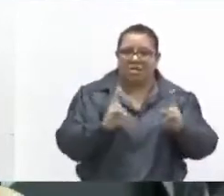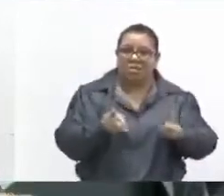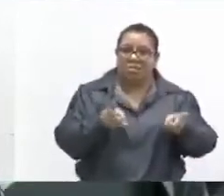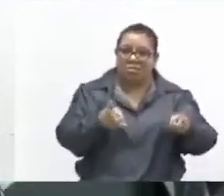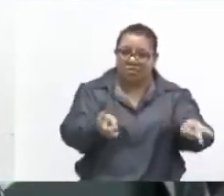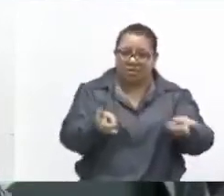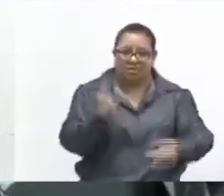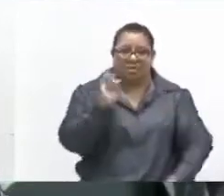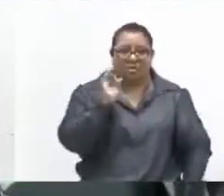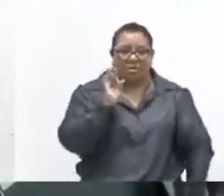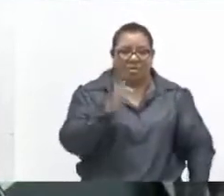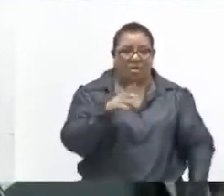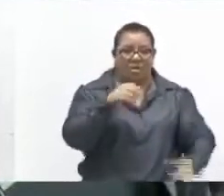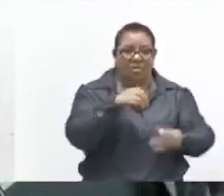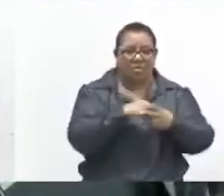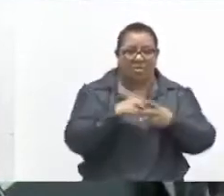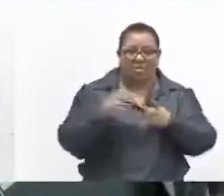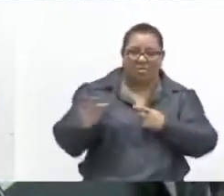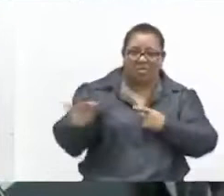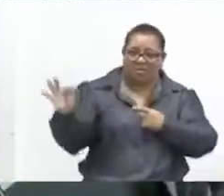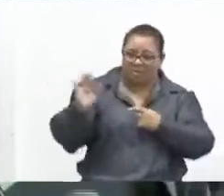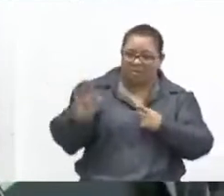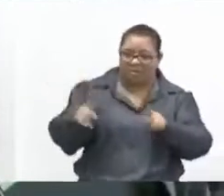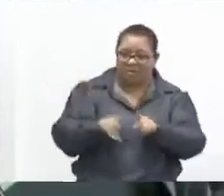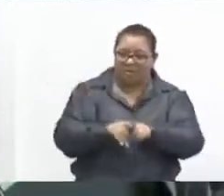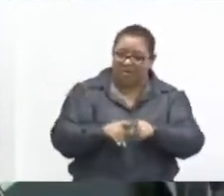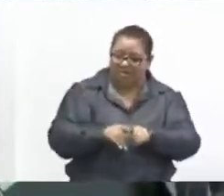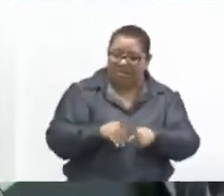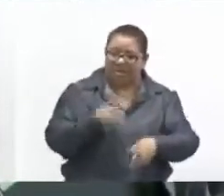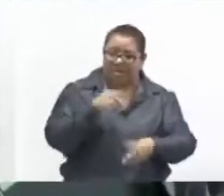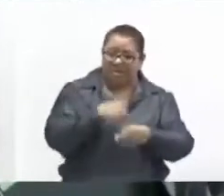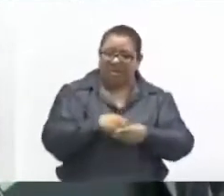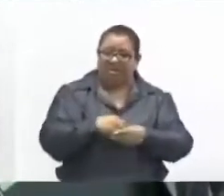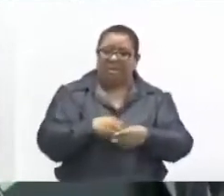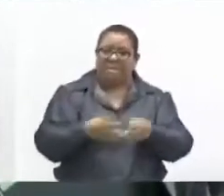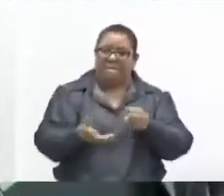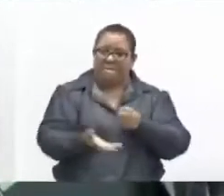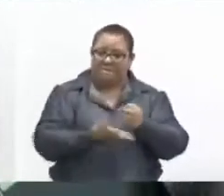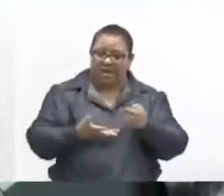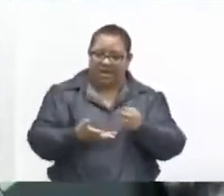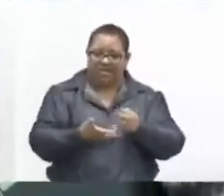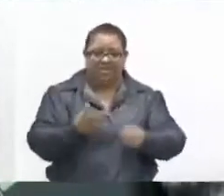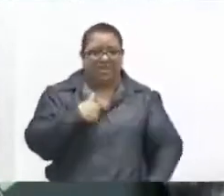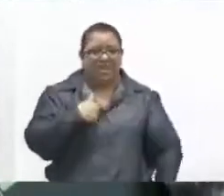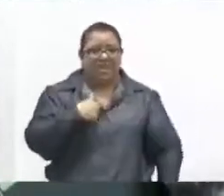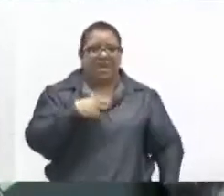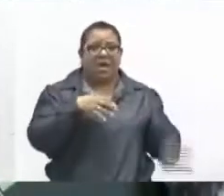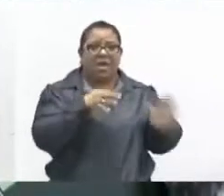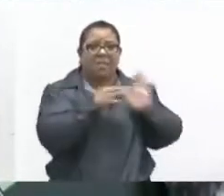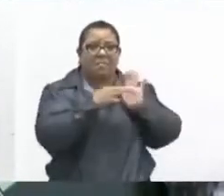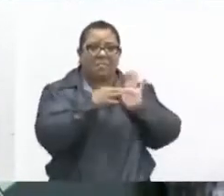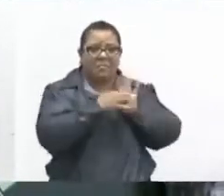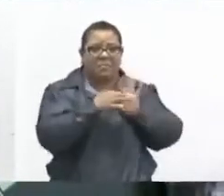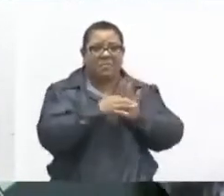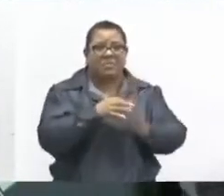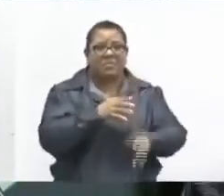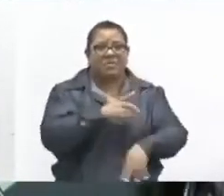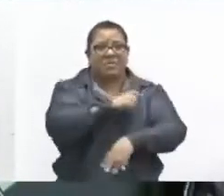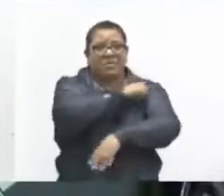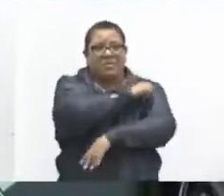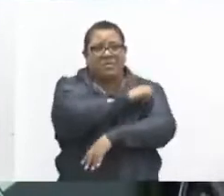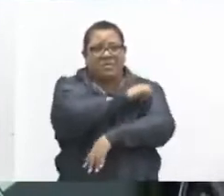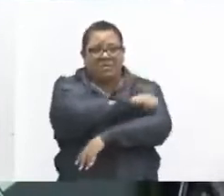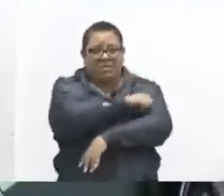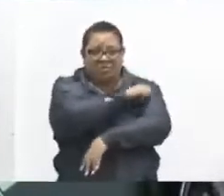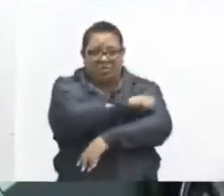permanente, não só dentro das universidades, mas também dentro da rede básica. Porque, na minha opinião, aonde a assistência estudantil ela é mais explícita